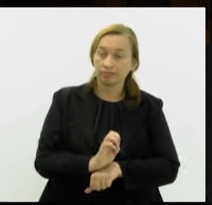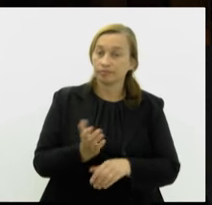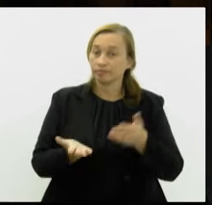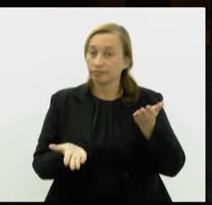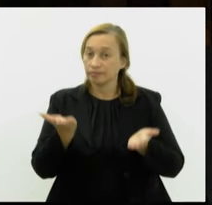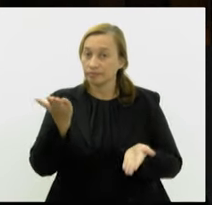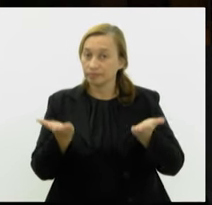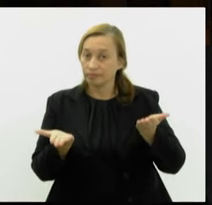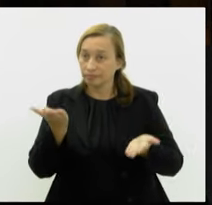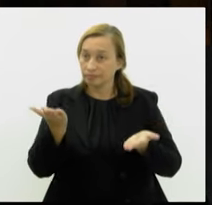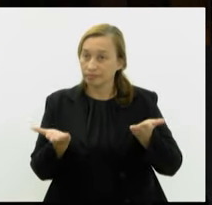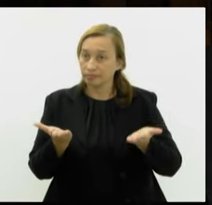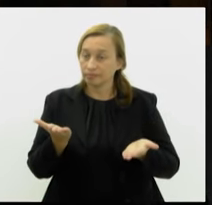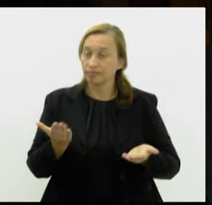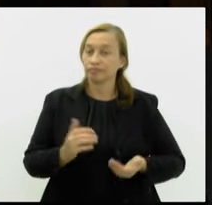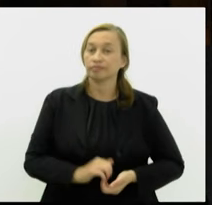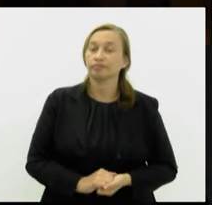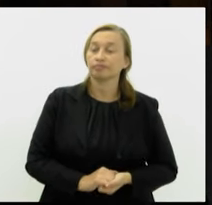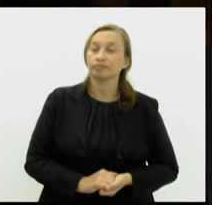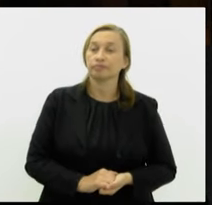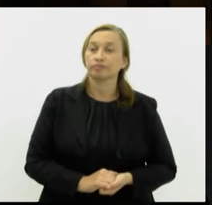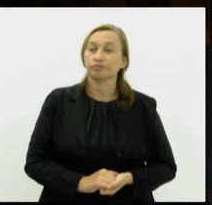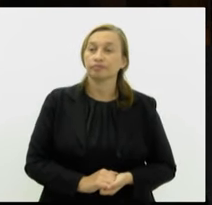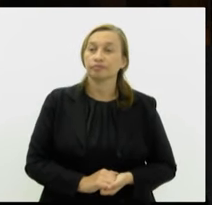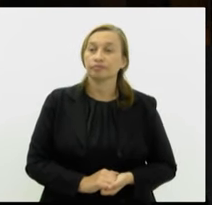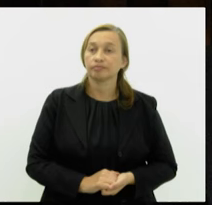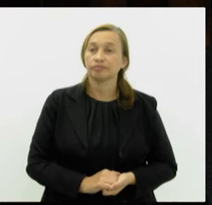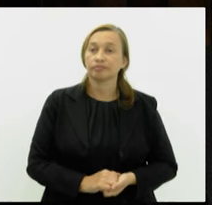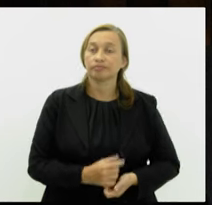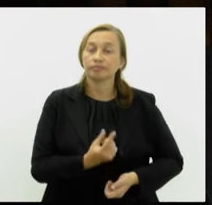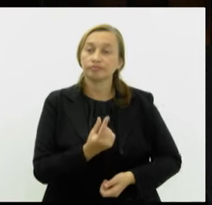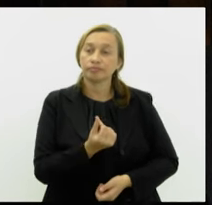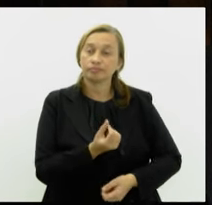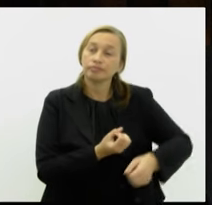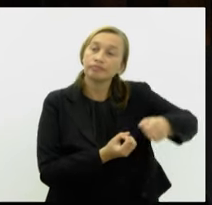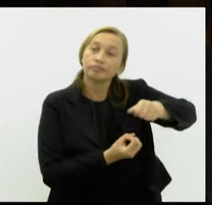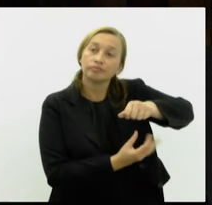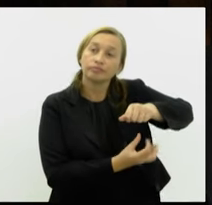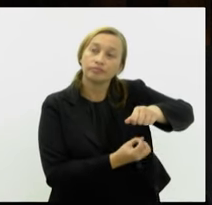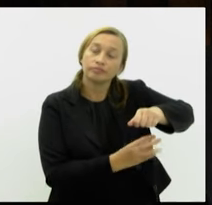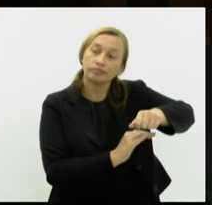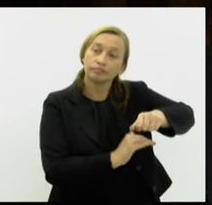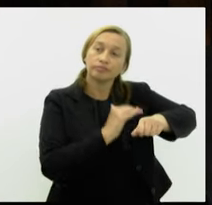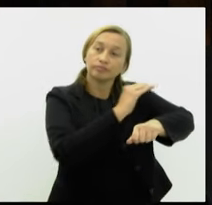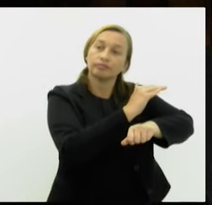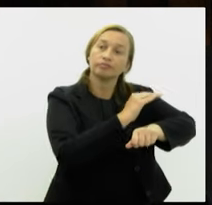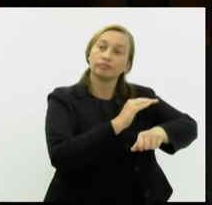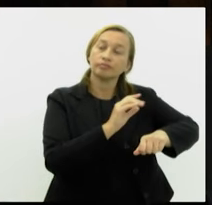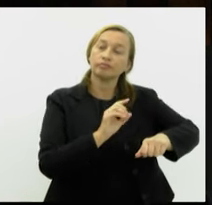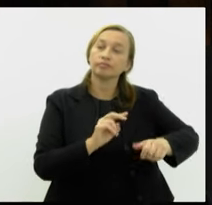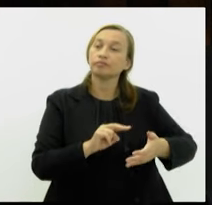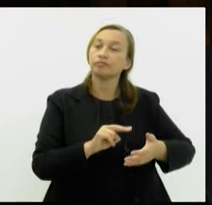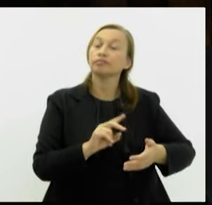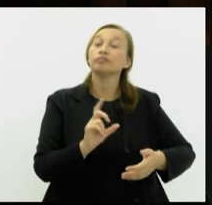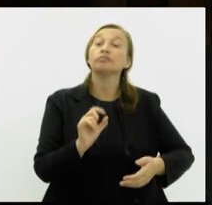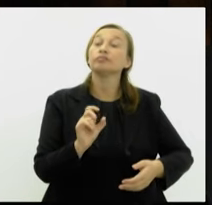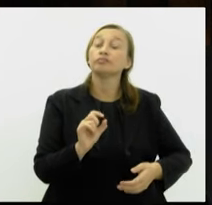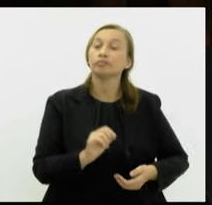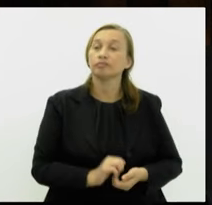nas contas, foi previsto que o dinheiro do Fundo Soberano seria o quê?